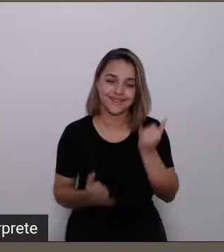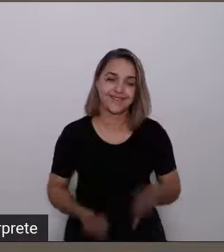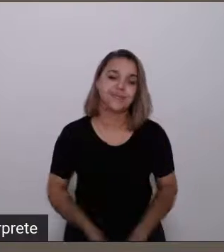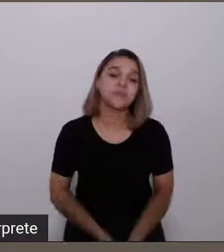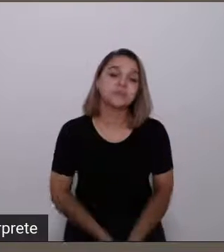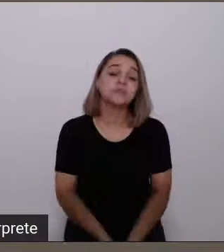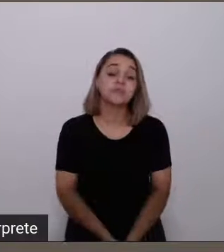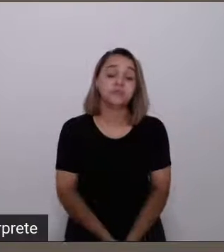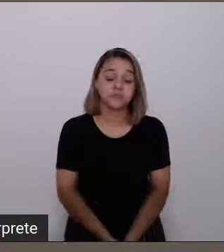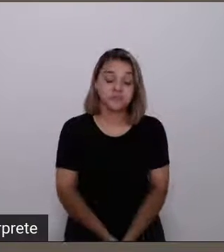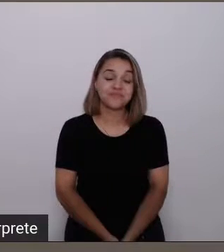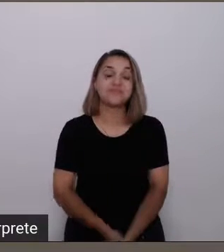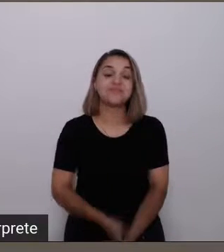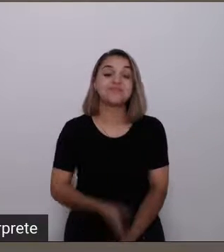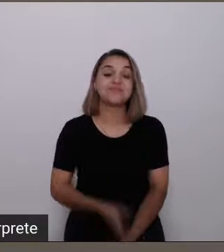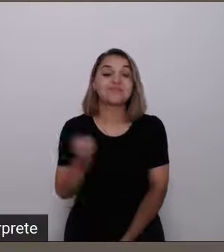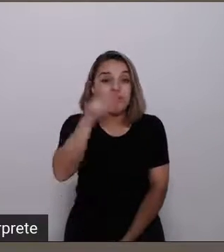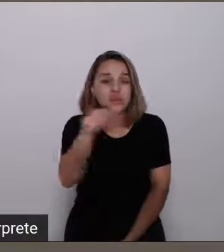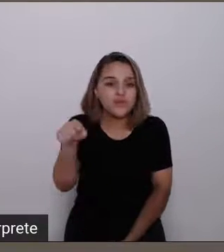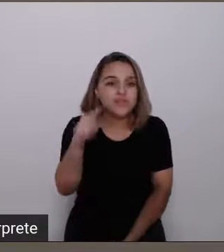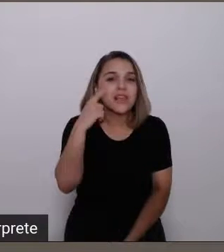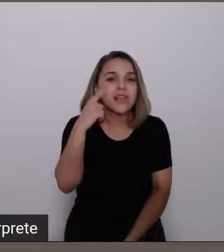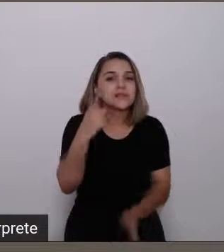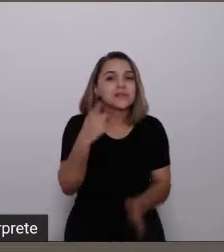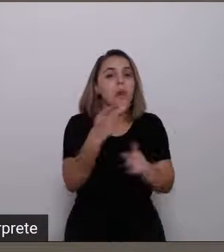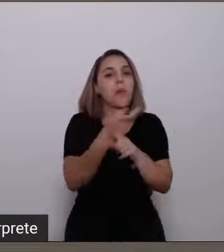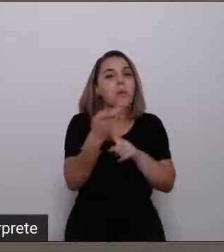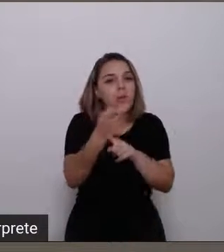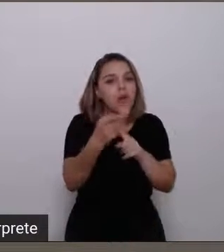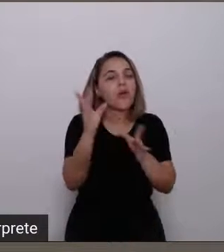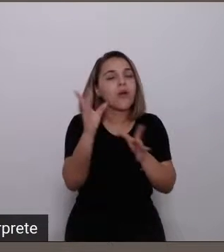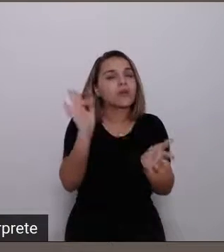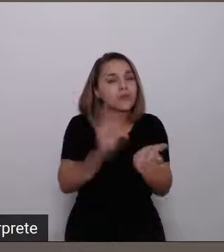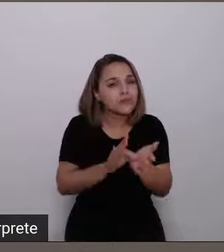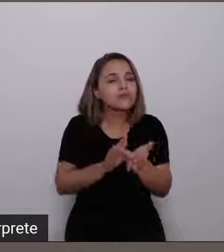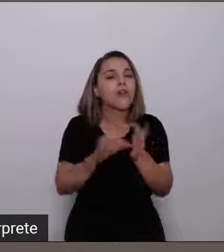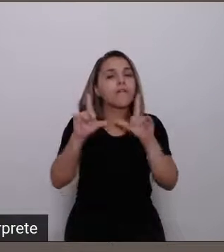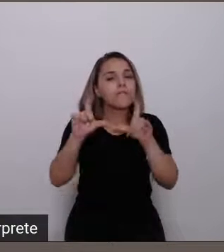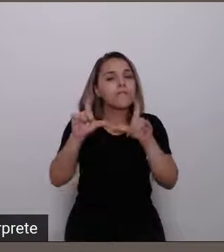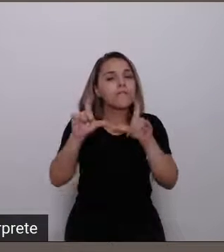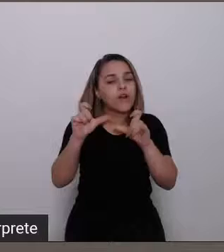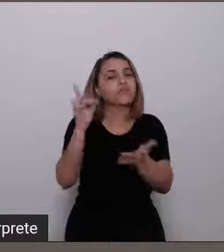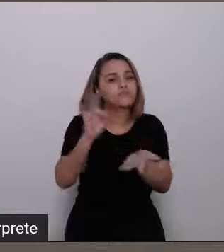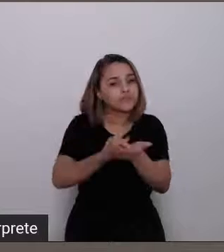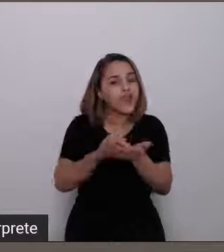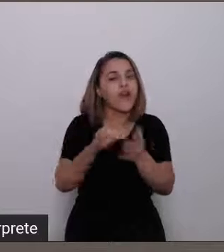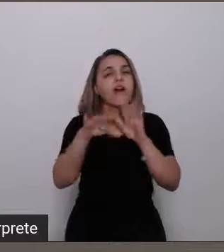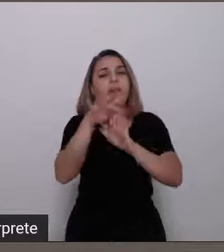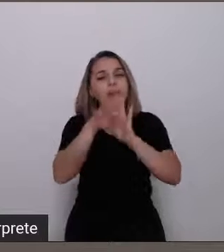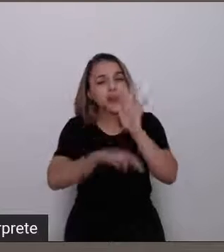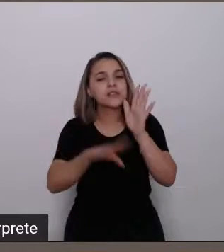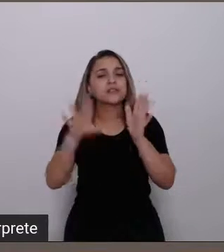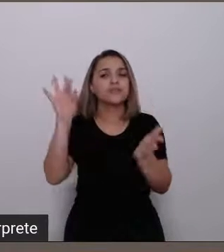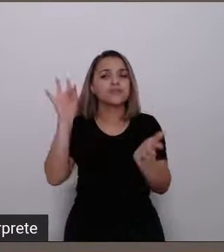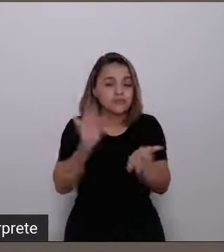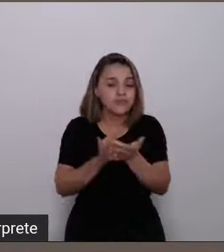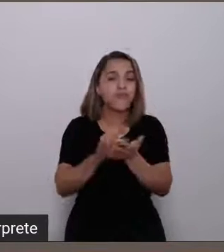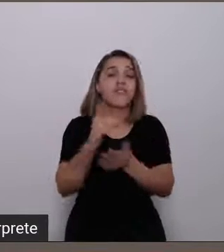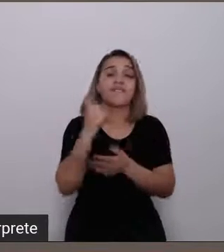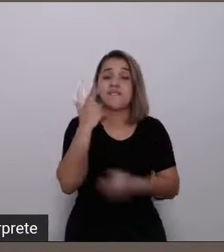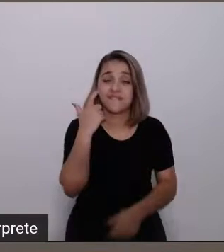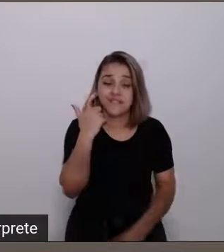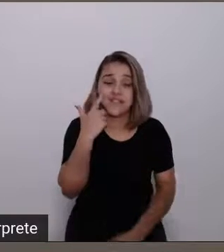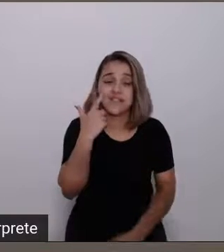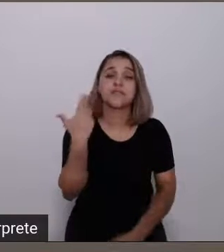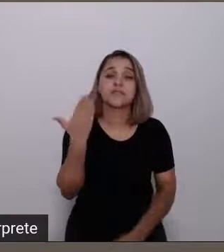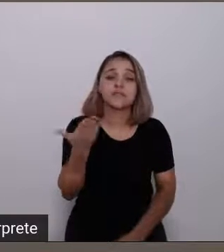vocês vão lá e procurem os originais, leiam os textos originais, as fotos originais, vejam isso em loco. Cheguem lá em Juiz de Fora, exijam